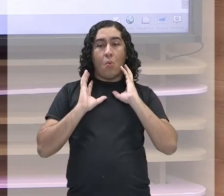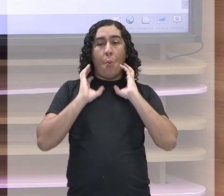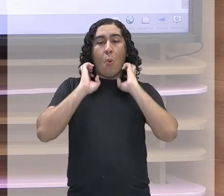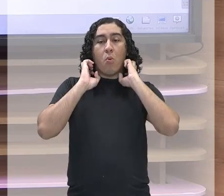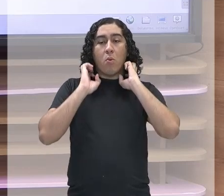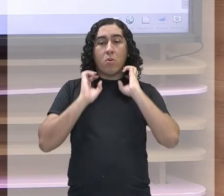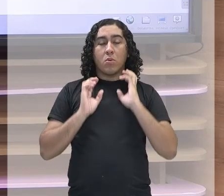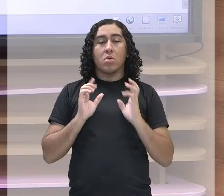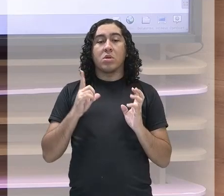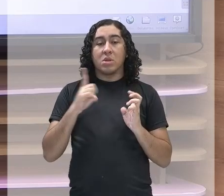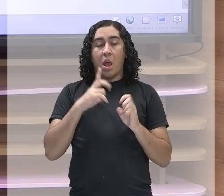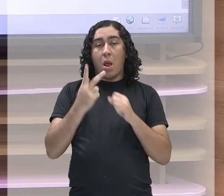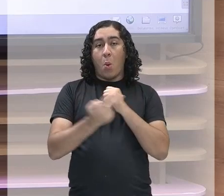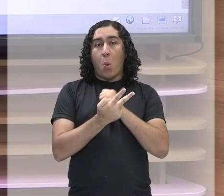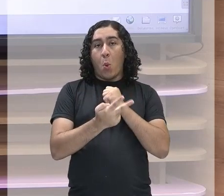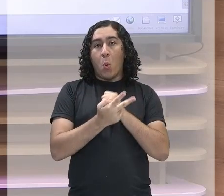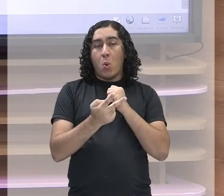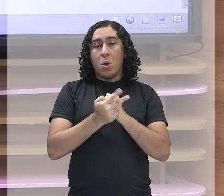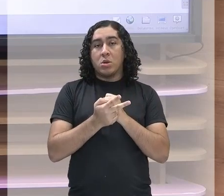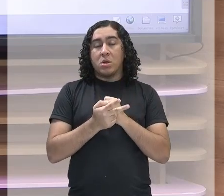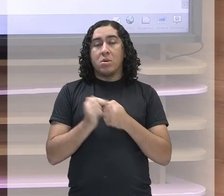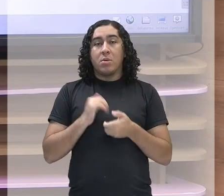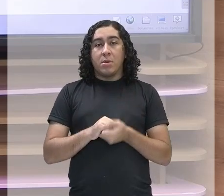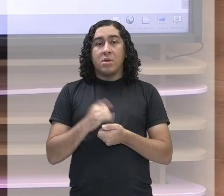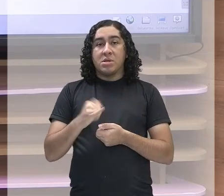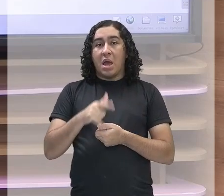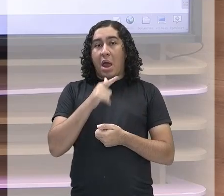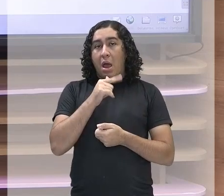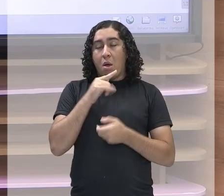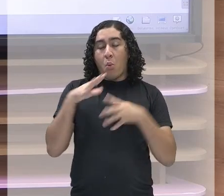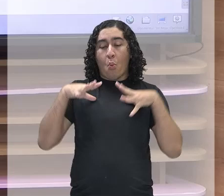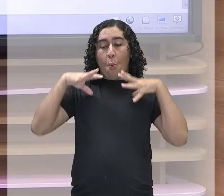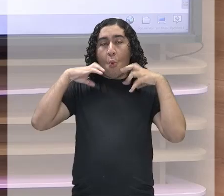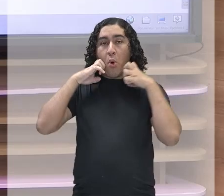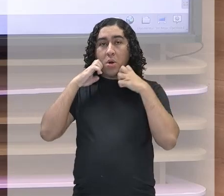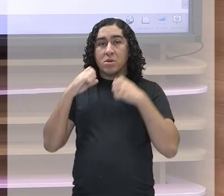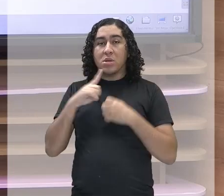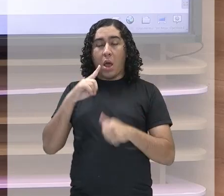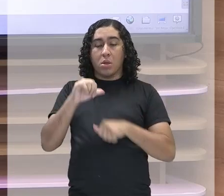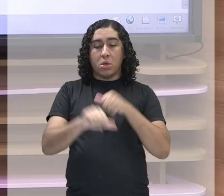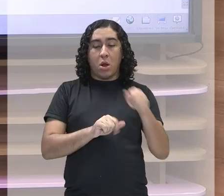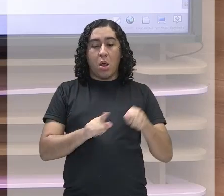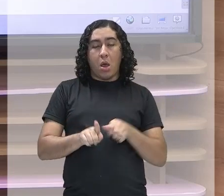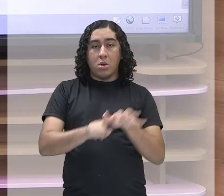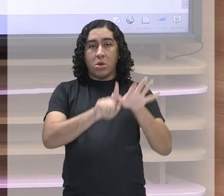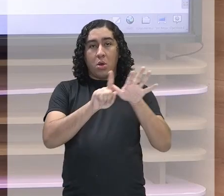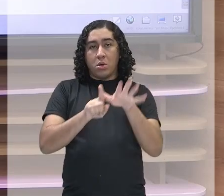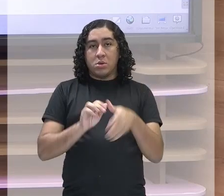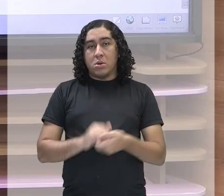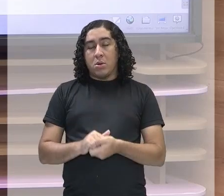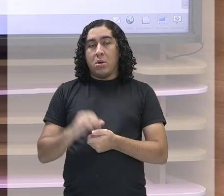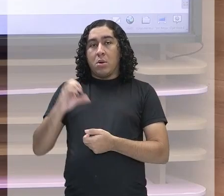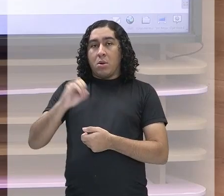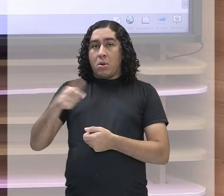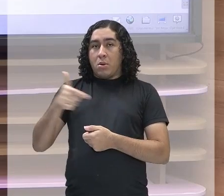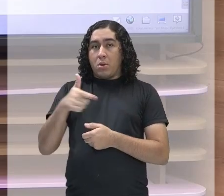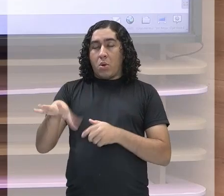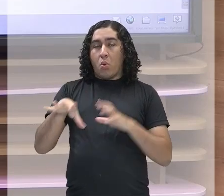a proteção dessas brânquias. Quando a água passa, ocorre a troca gasosa. A água levou o oxigênio e